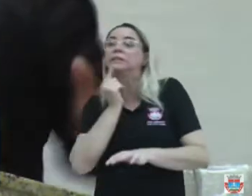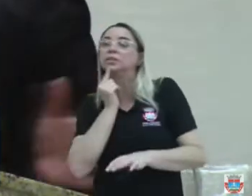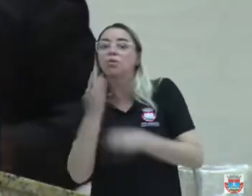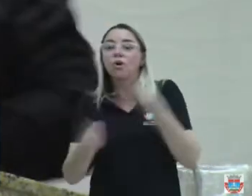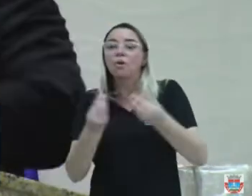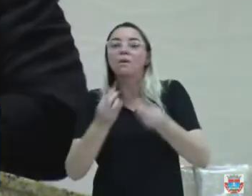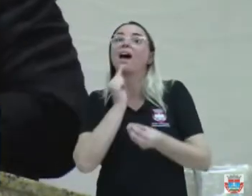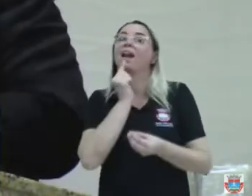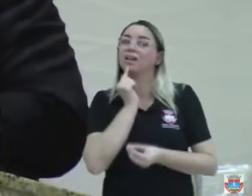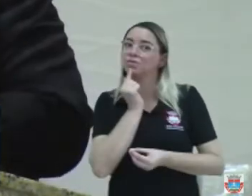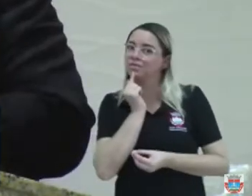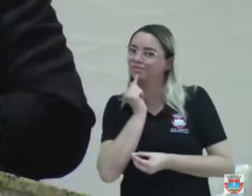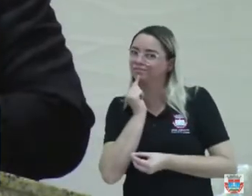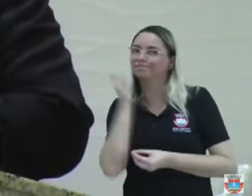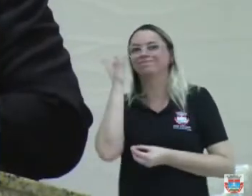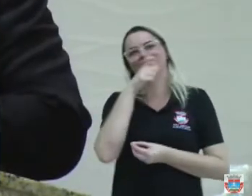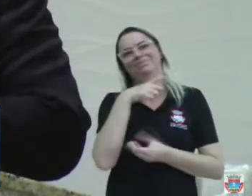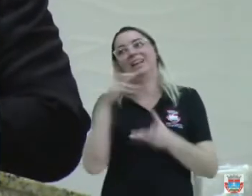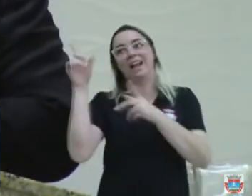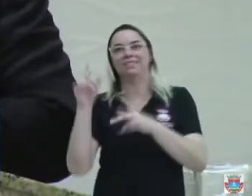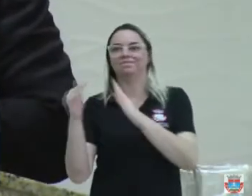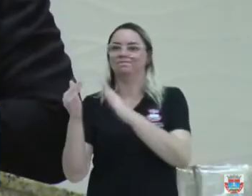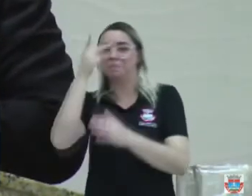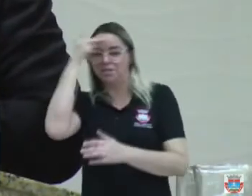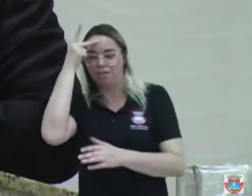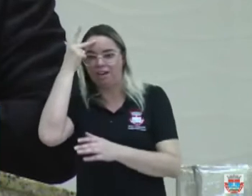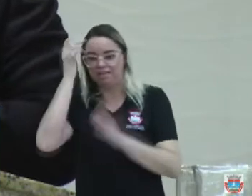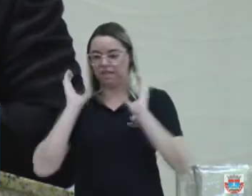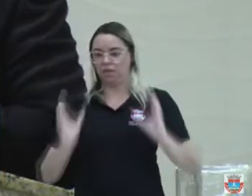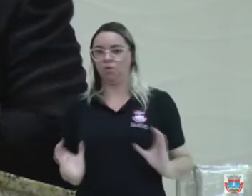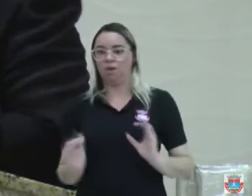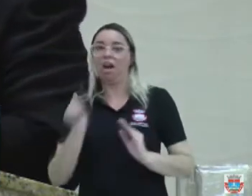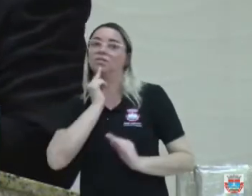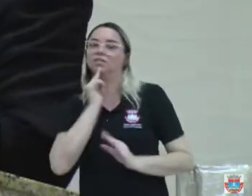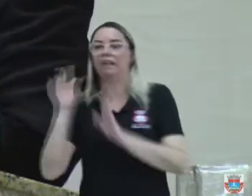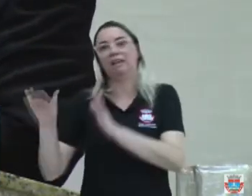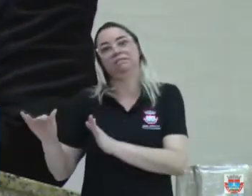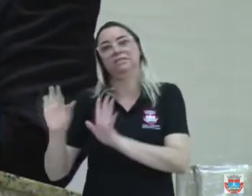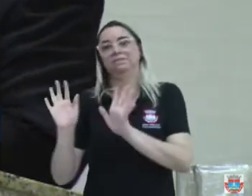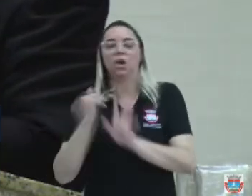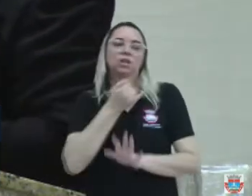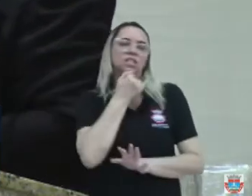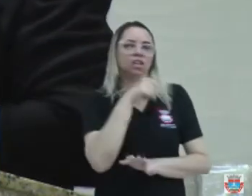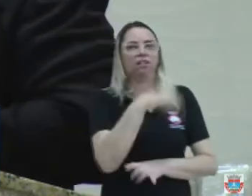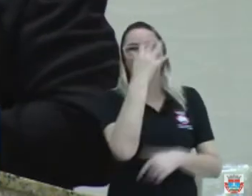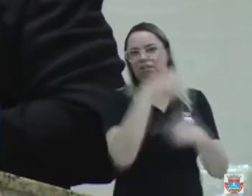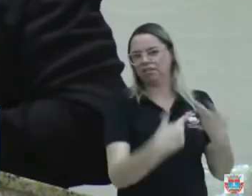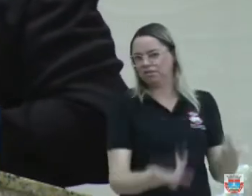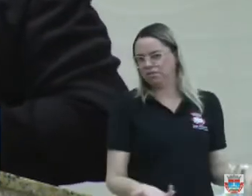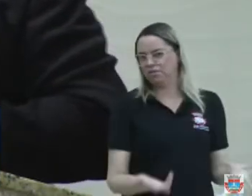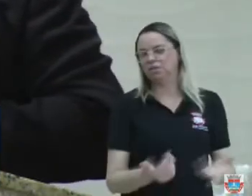é de Garanhuns. É triste. É triste a gente ver